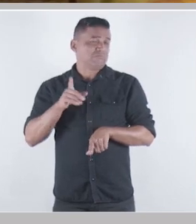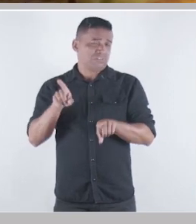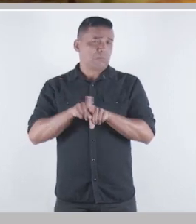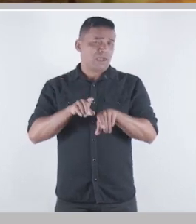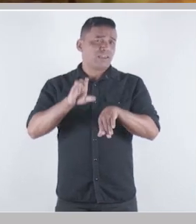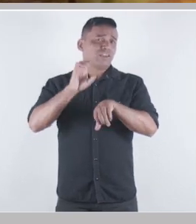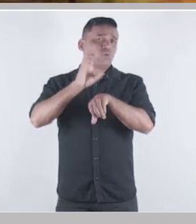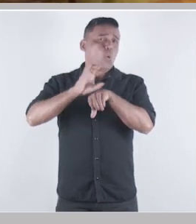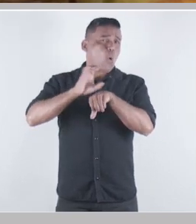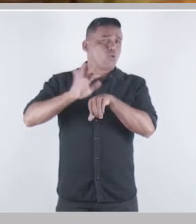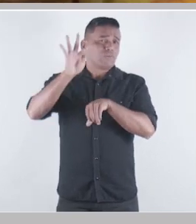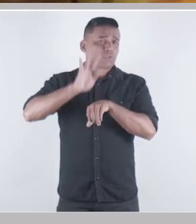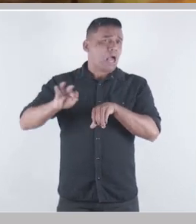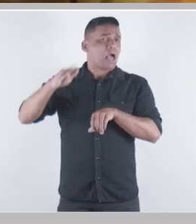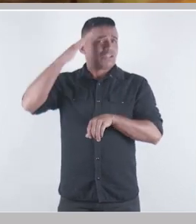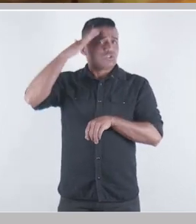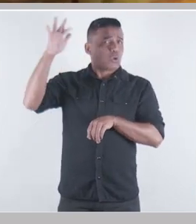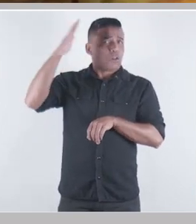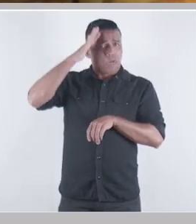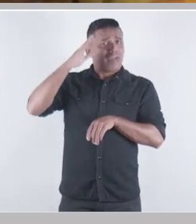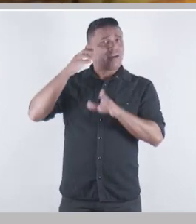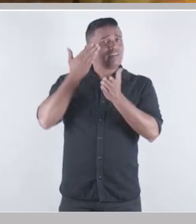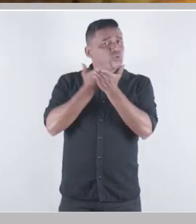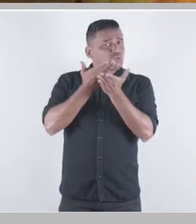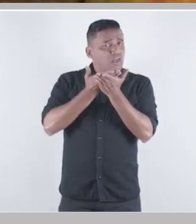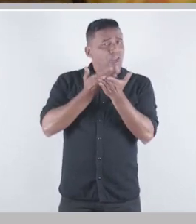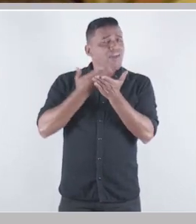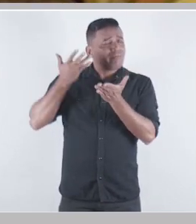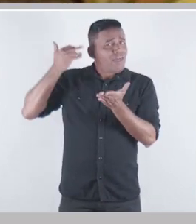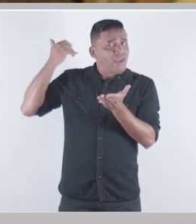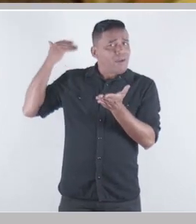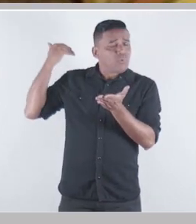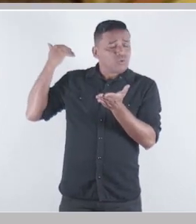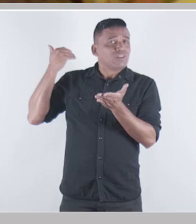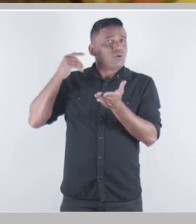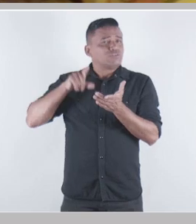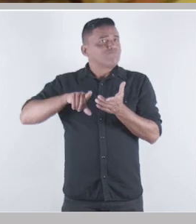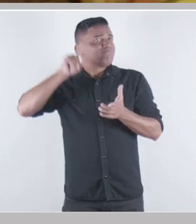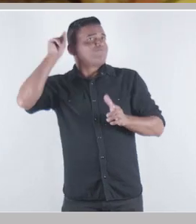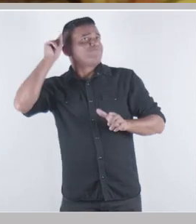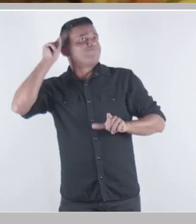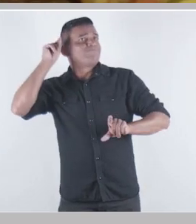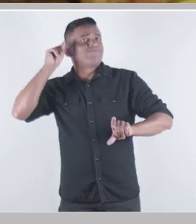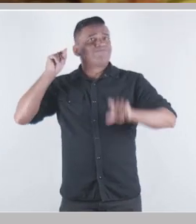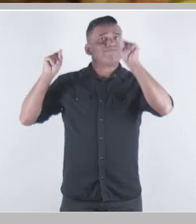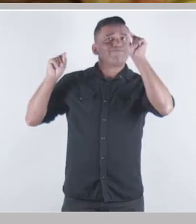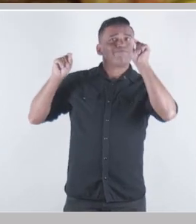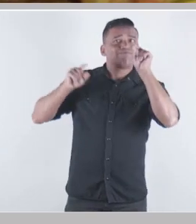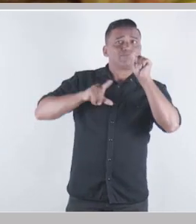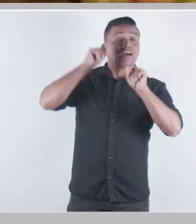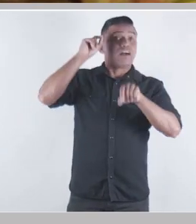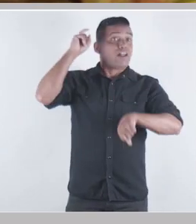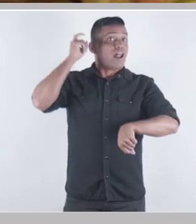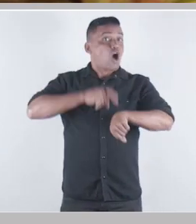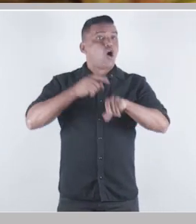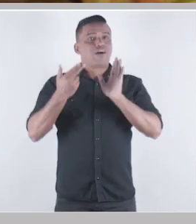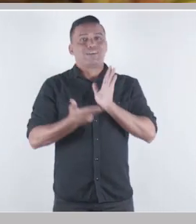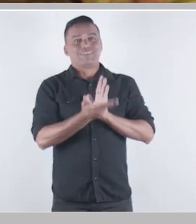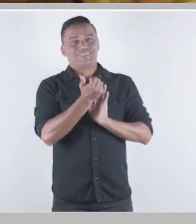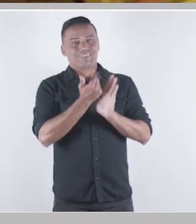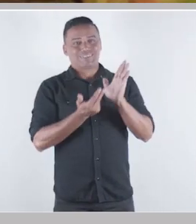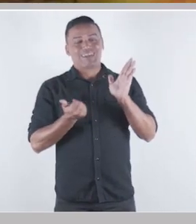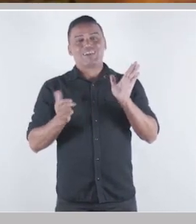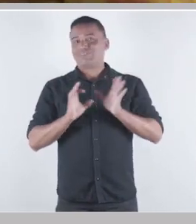mais tempo, eu vou tomando essas pequenas decisões, assim, no ato de desenhar, né? De forma espontânea